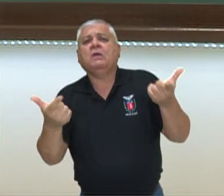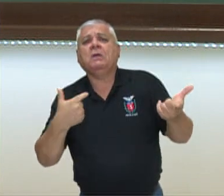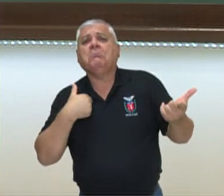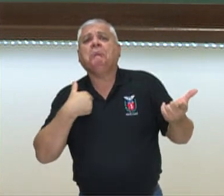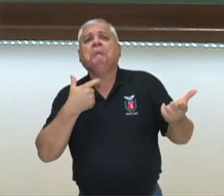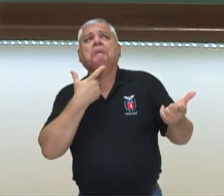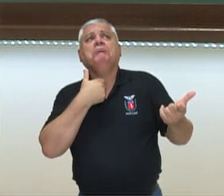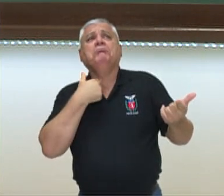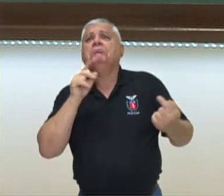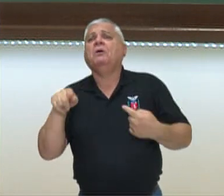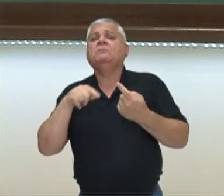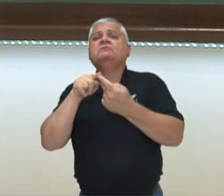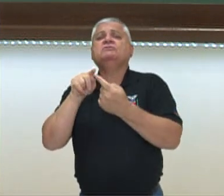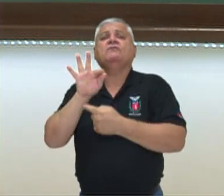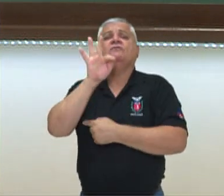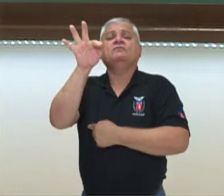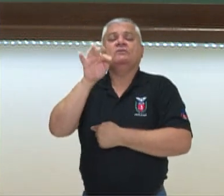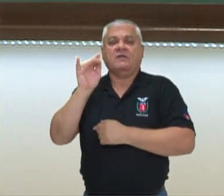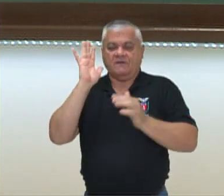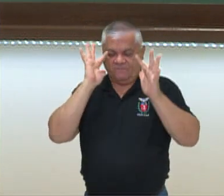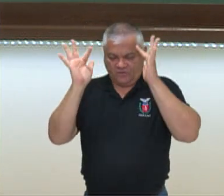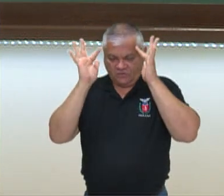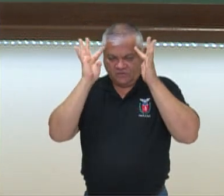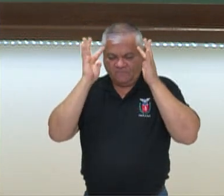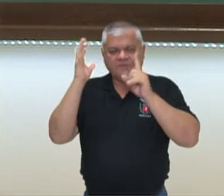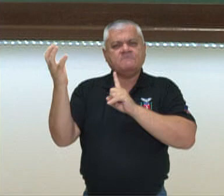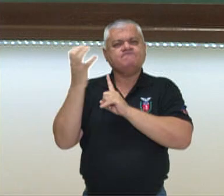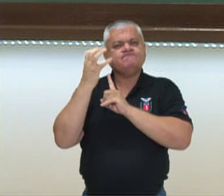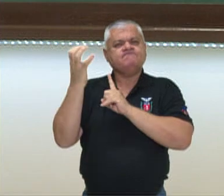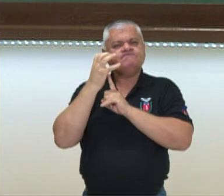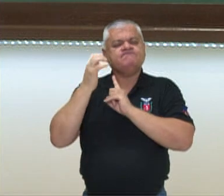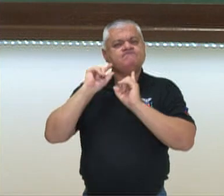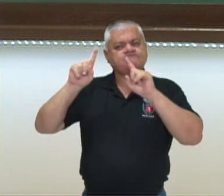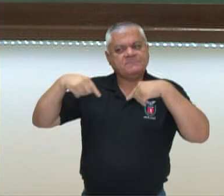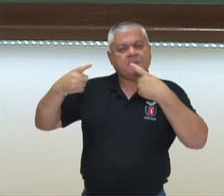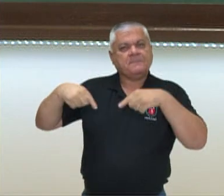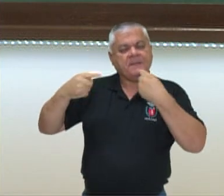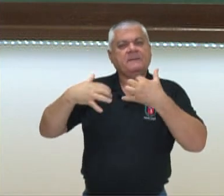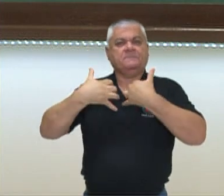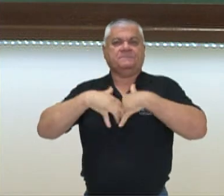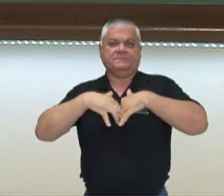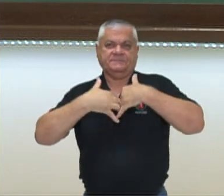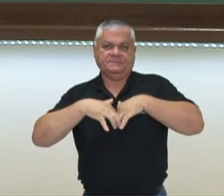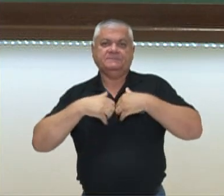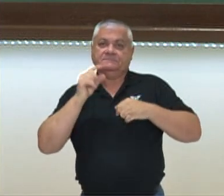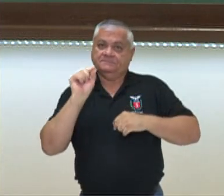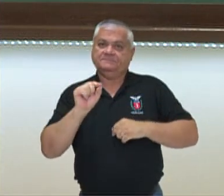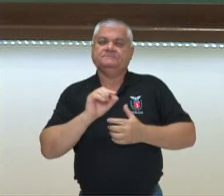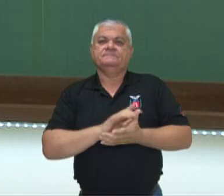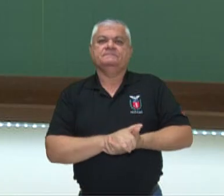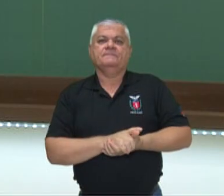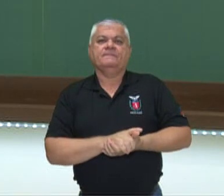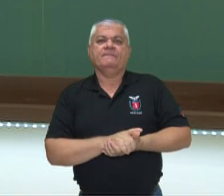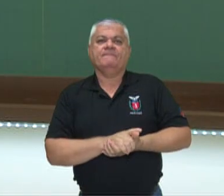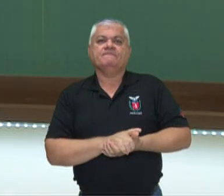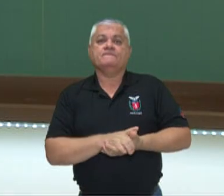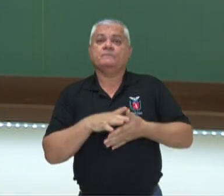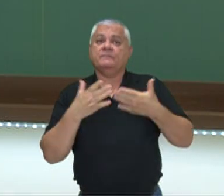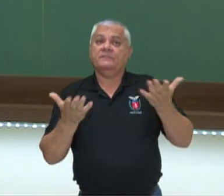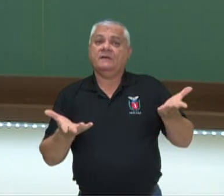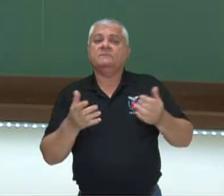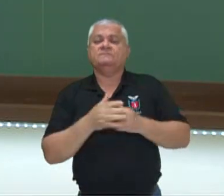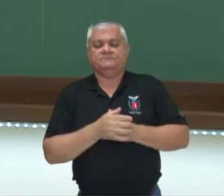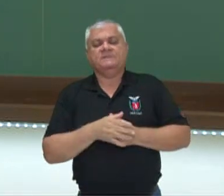meu objetivo. A filosofia nos dá instrumentos para pensar sobre tudo isso. E nessa questão aqui nós